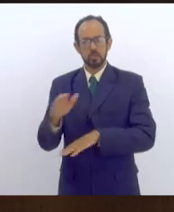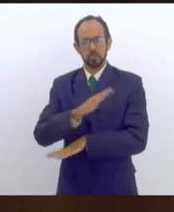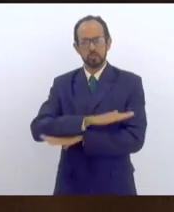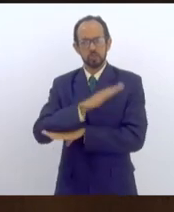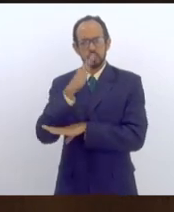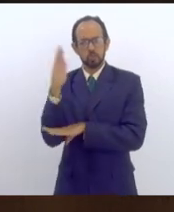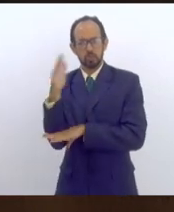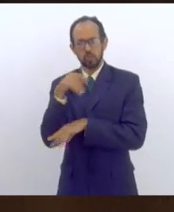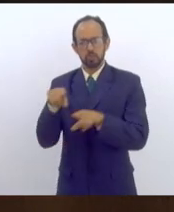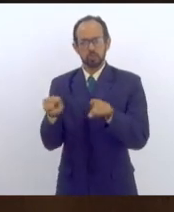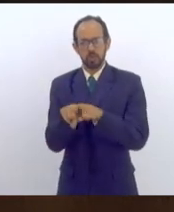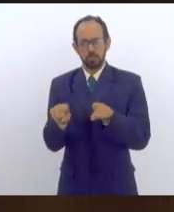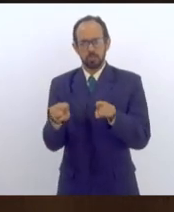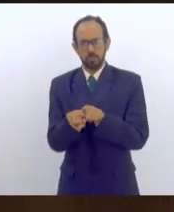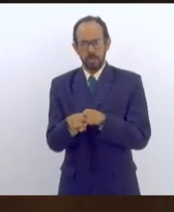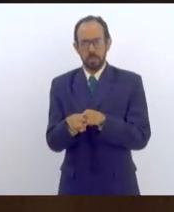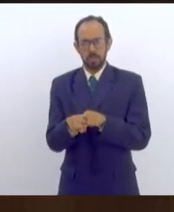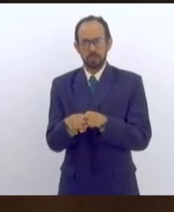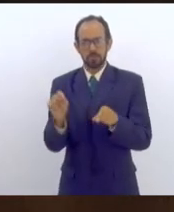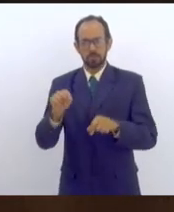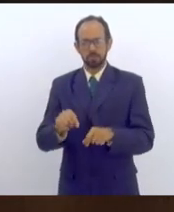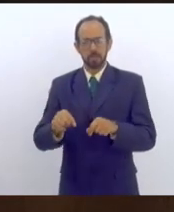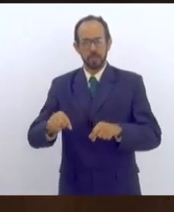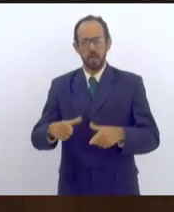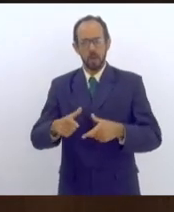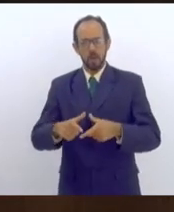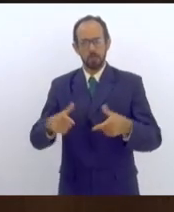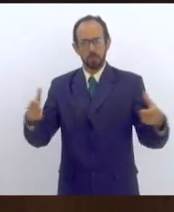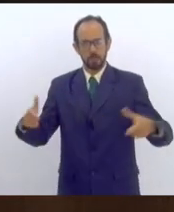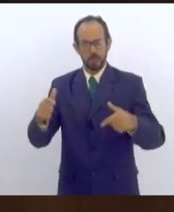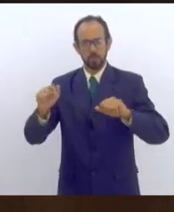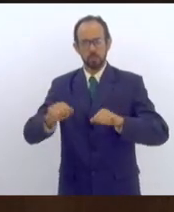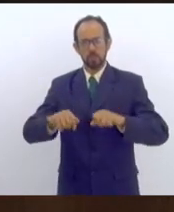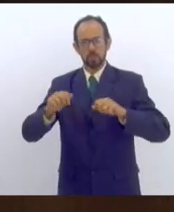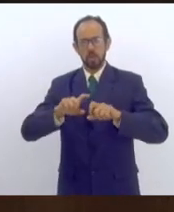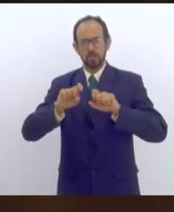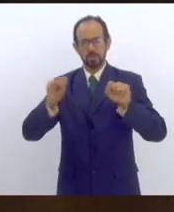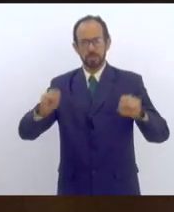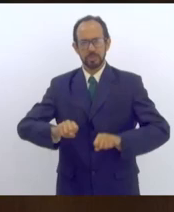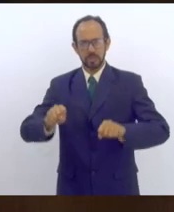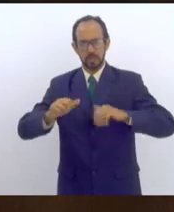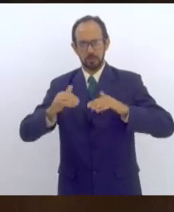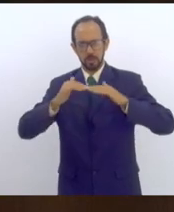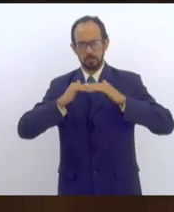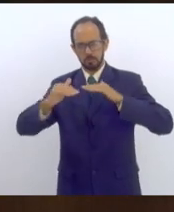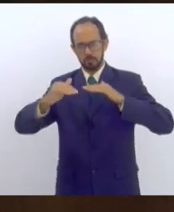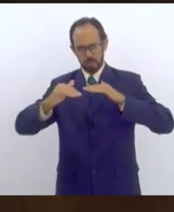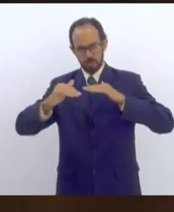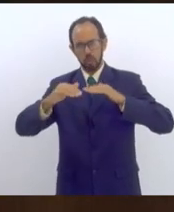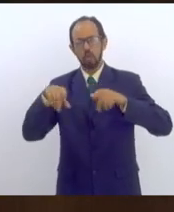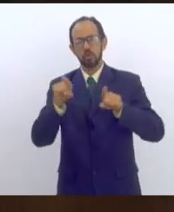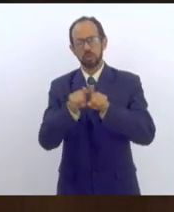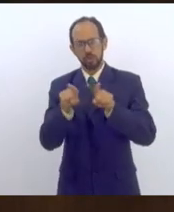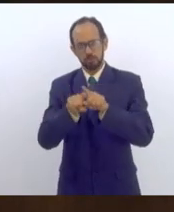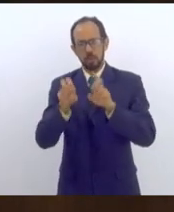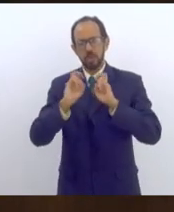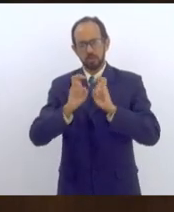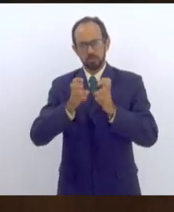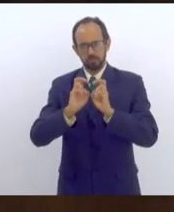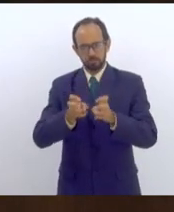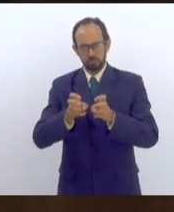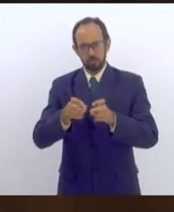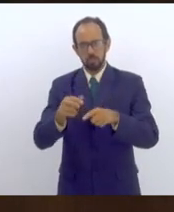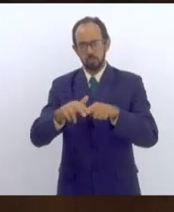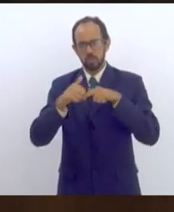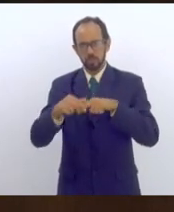Estado, pela ampliação do nosso sistema metroviário e ferroviário, e assim, por isso estou aqui e optei